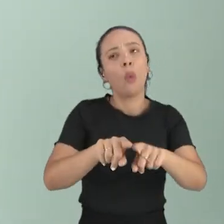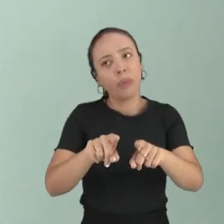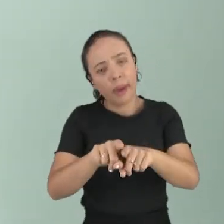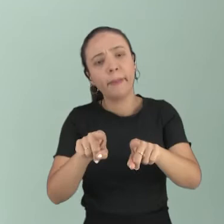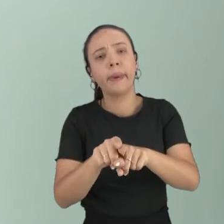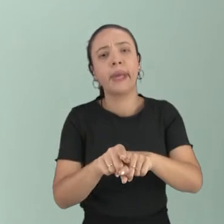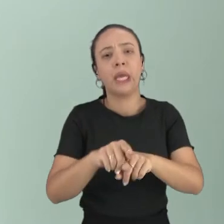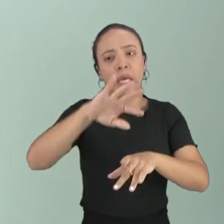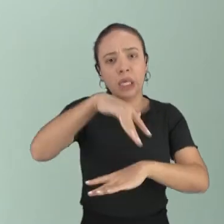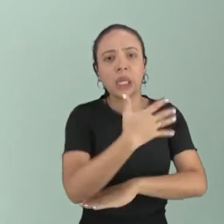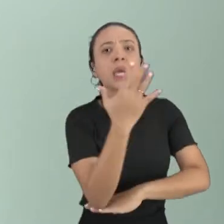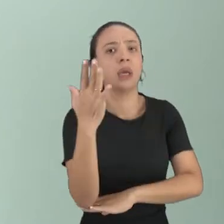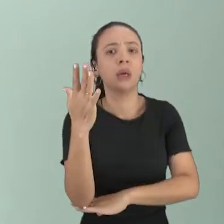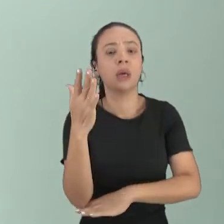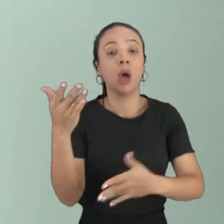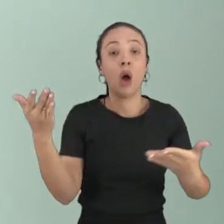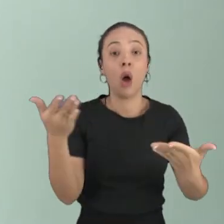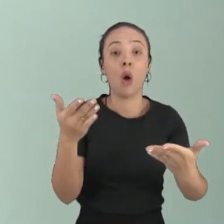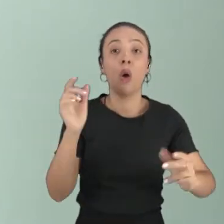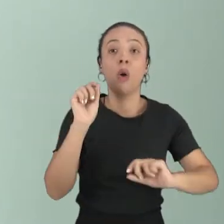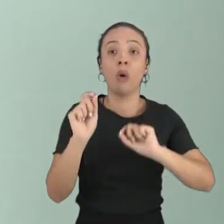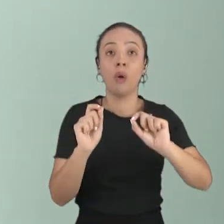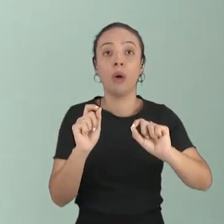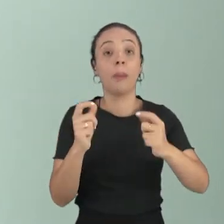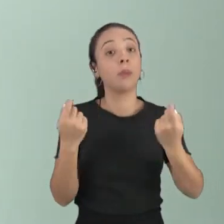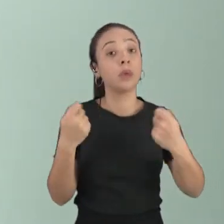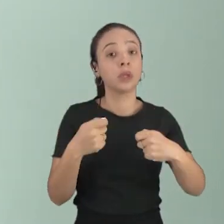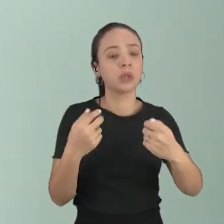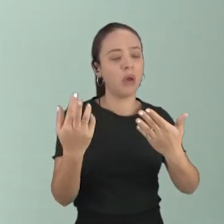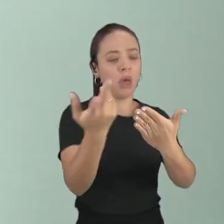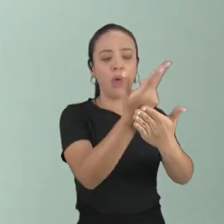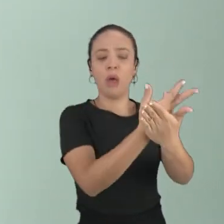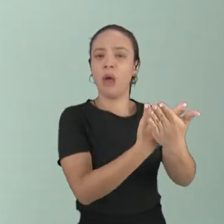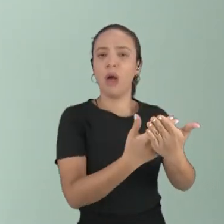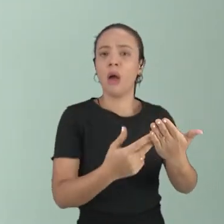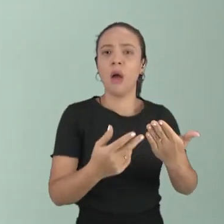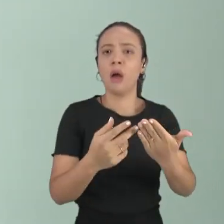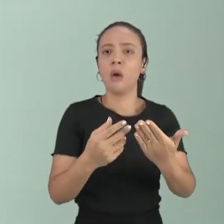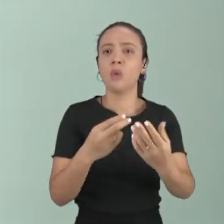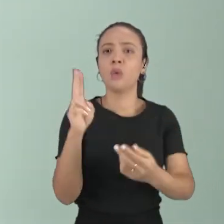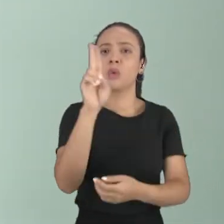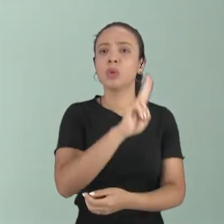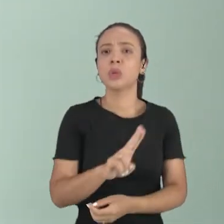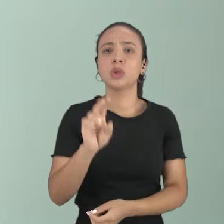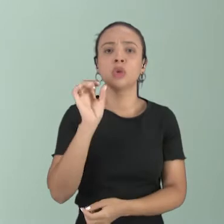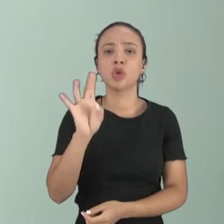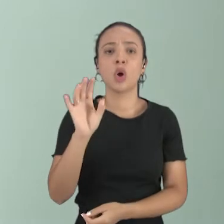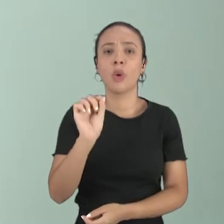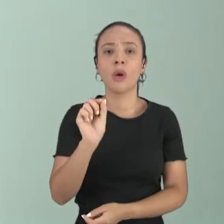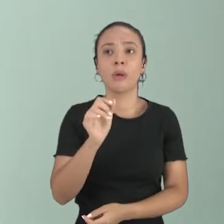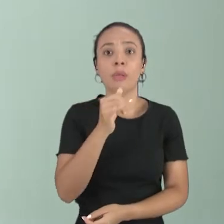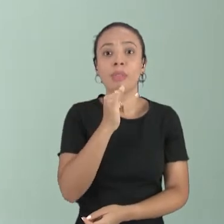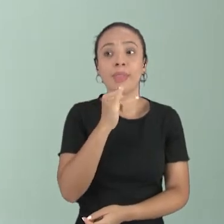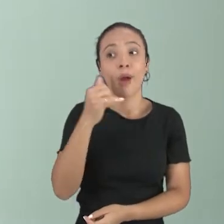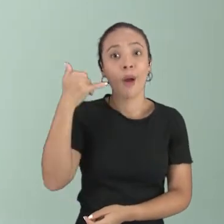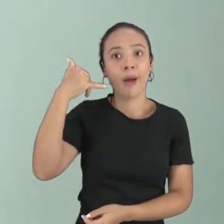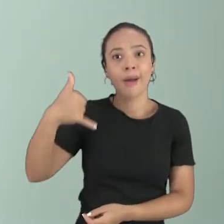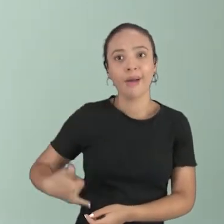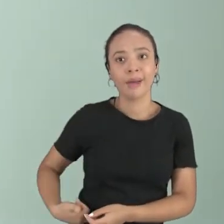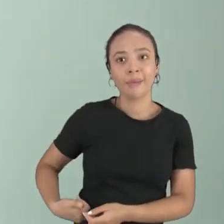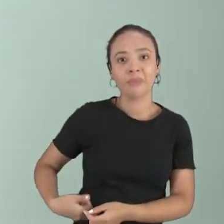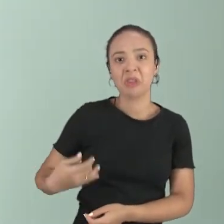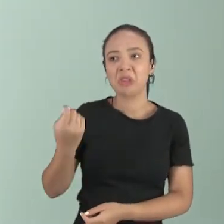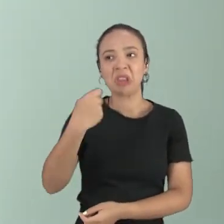ou coisas nesse tipo, hoje nós podemos fazer uma obra de arte utilizando apenas o nosso celular. Então a gente já não precisa